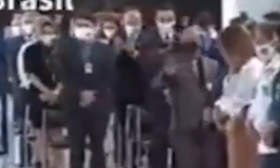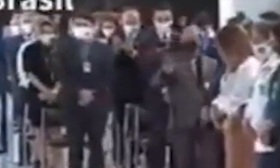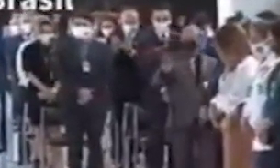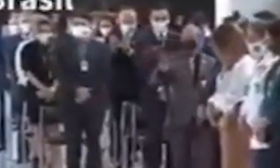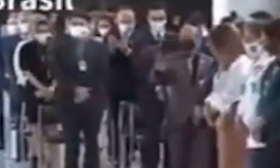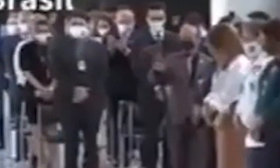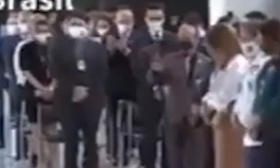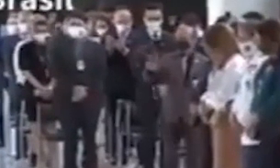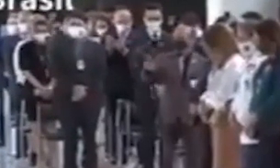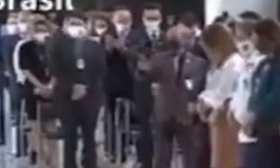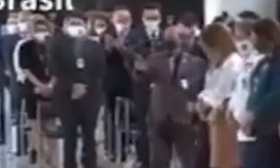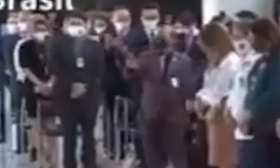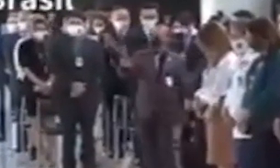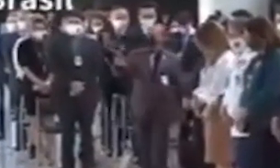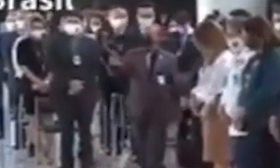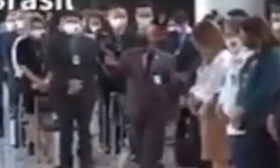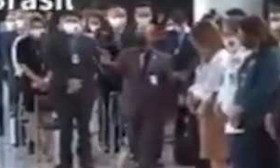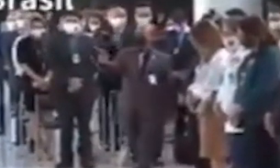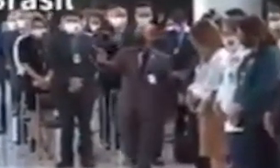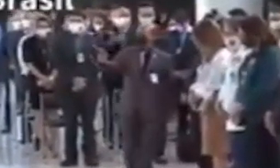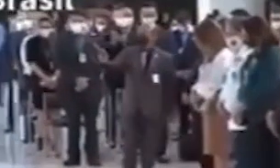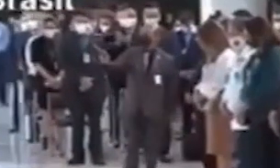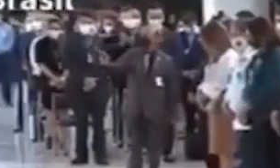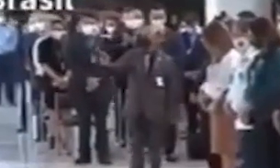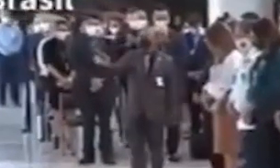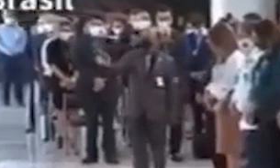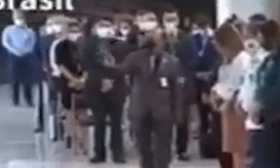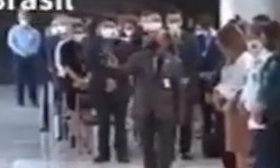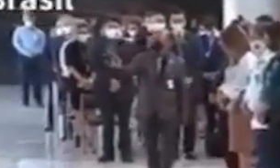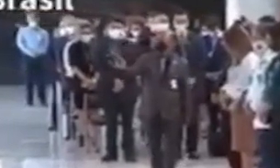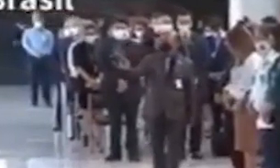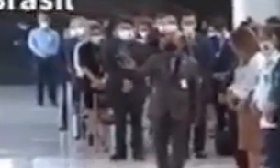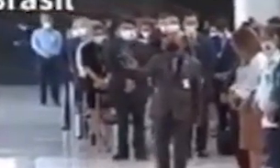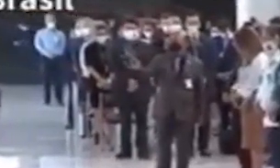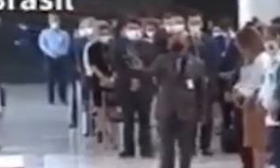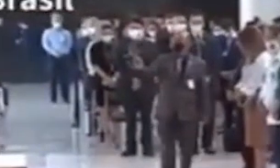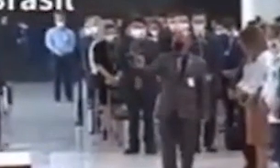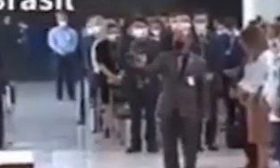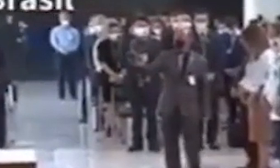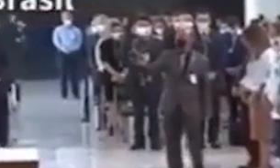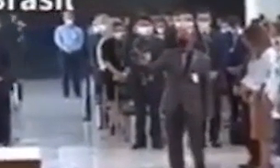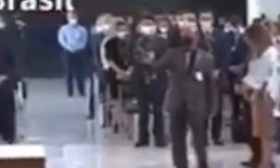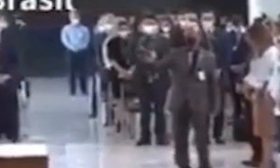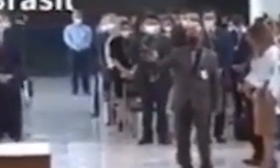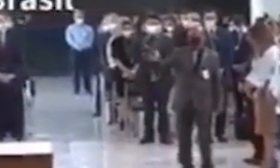e aí e aí